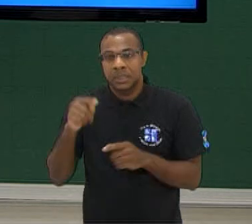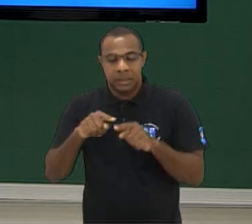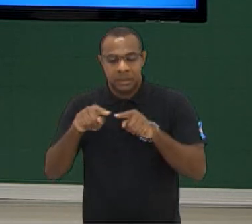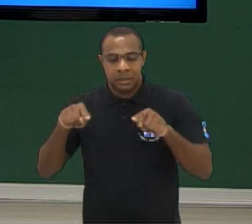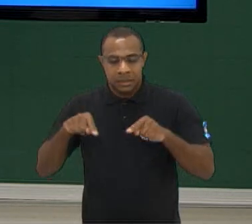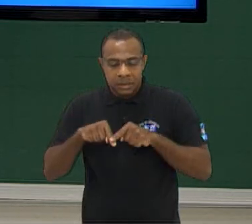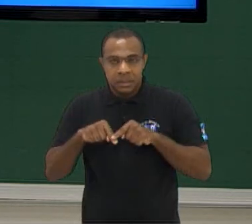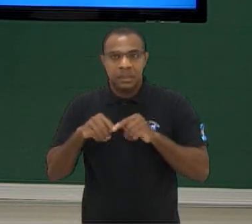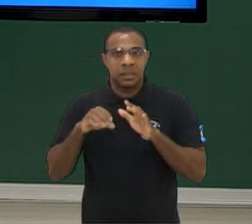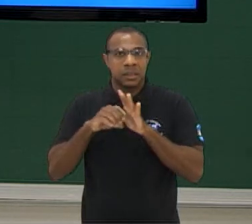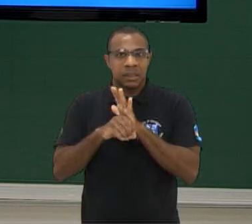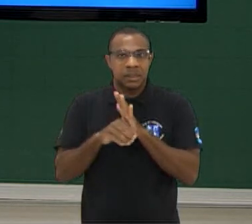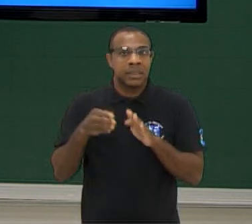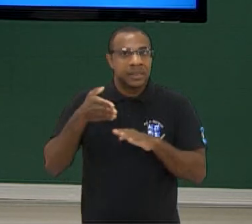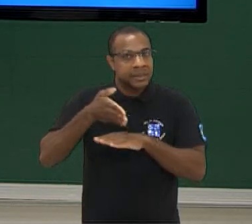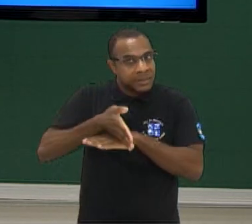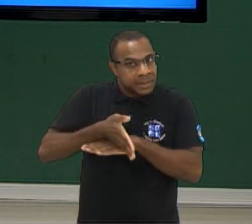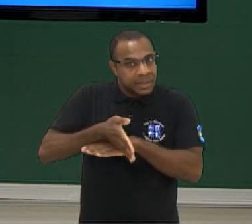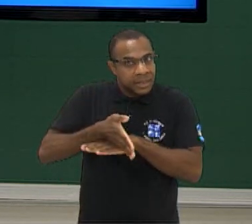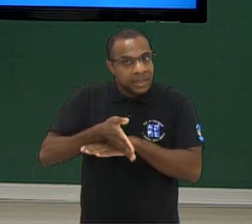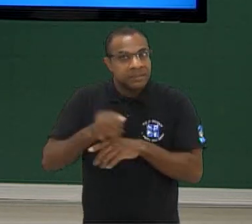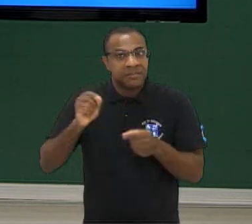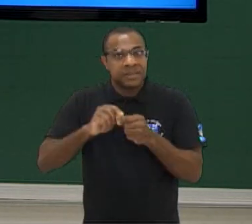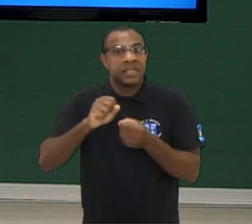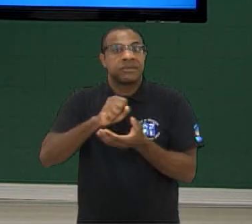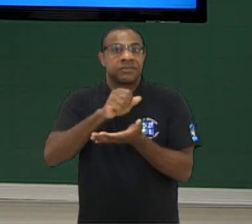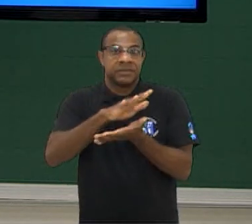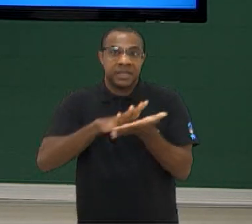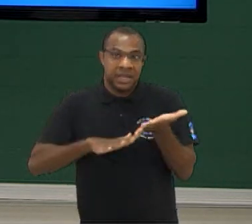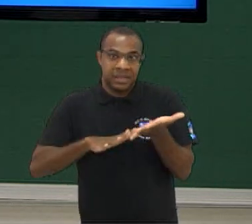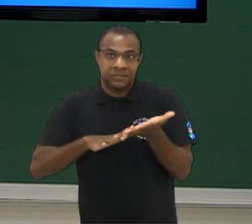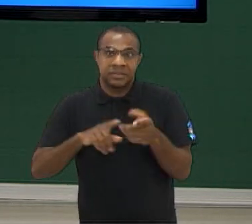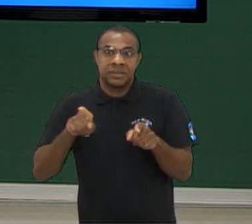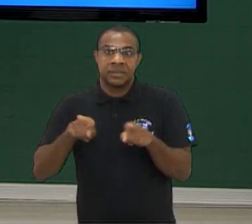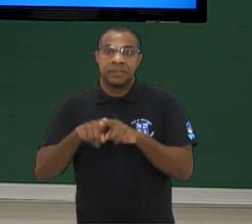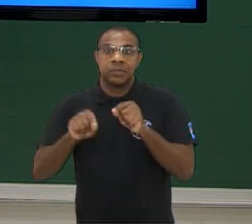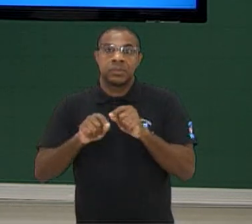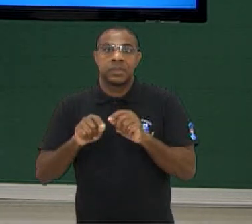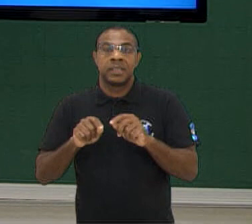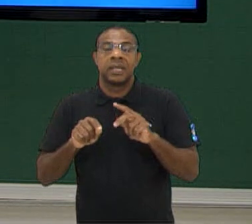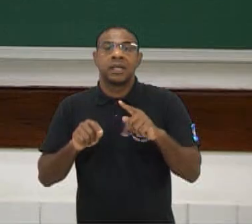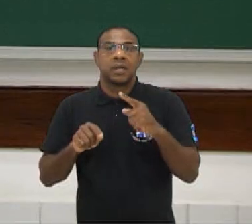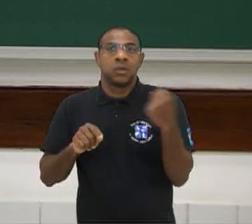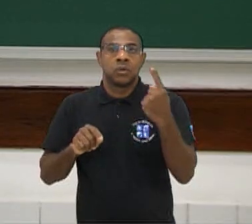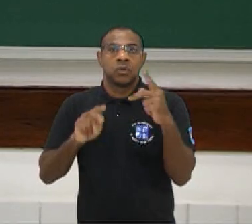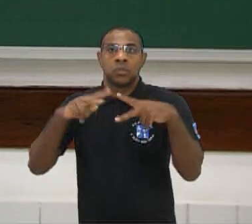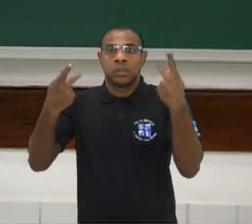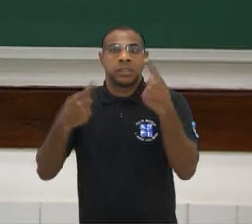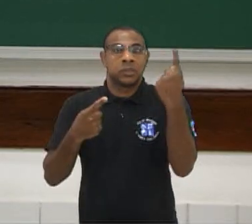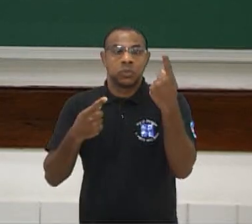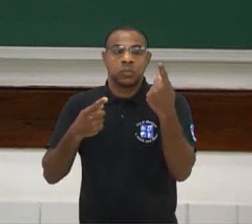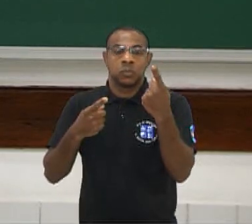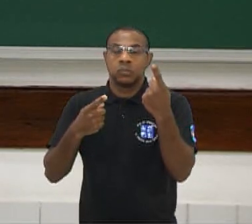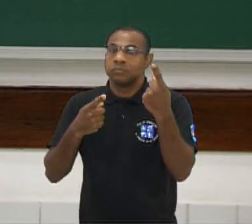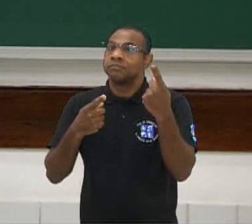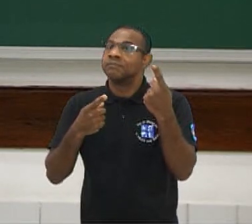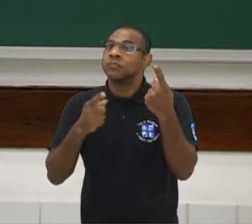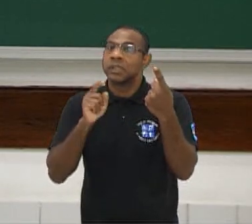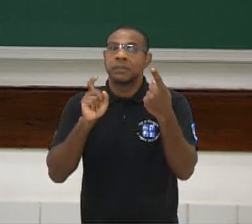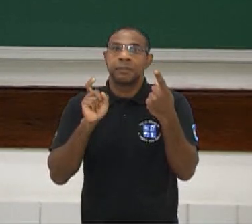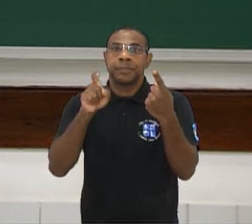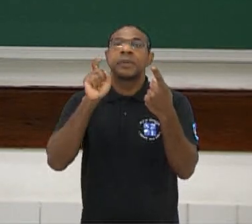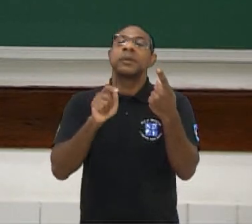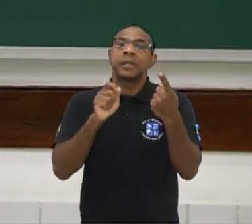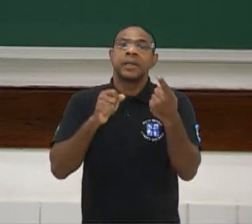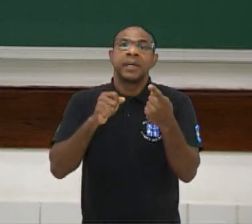no Class, fazer as atividades que ali estão disponíveis e marcar a presença de vocês. A atividade disponível já vai gerar